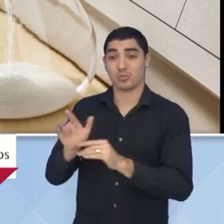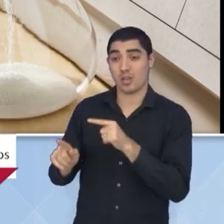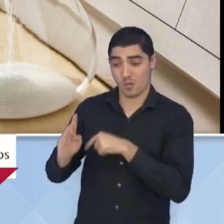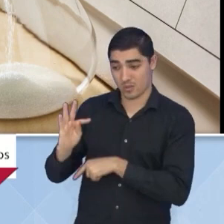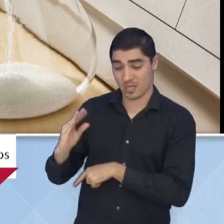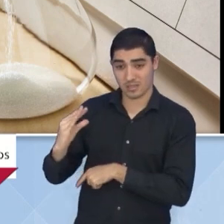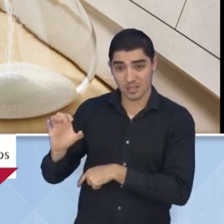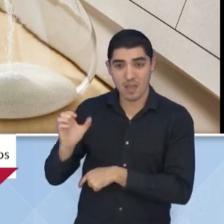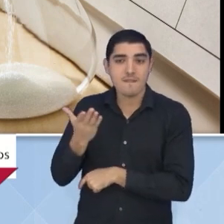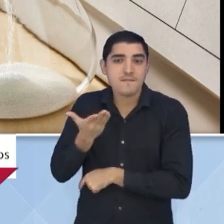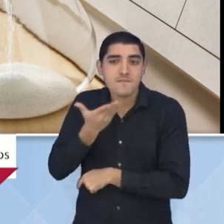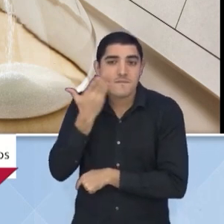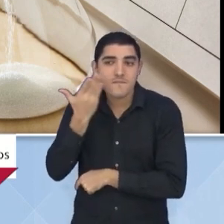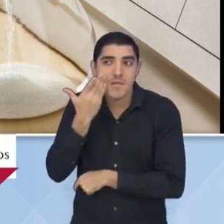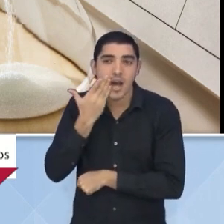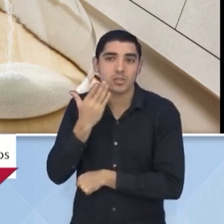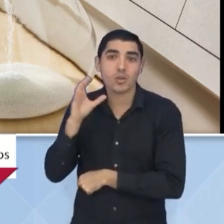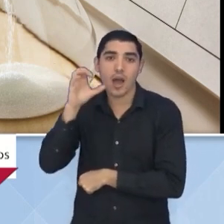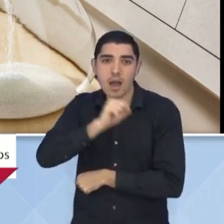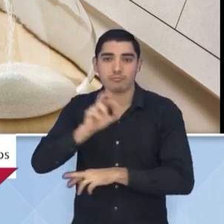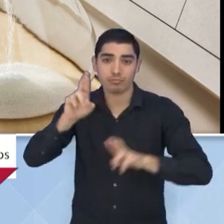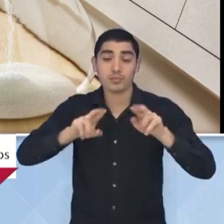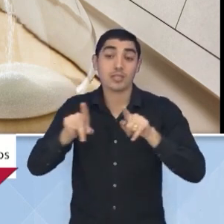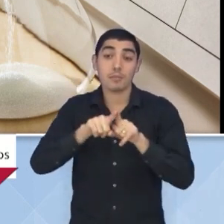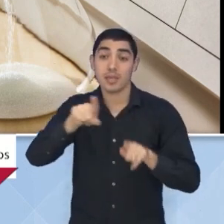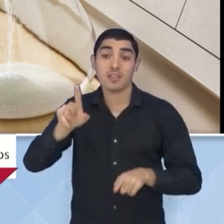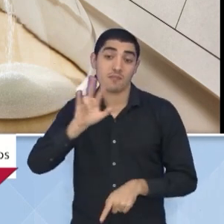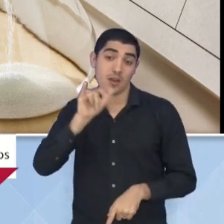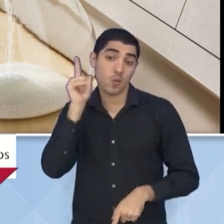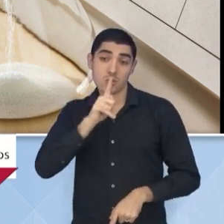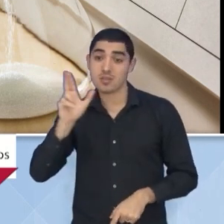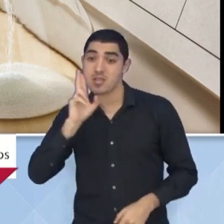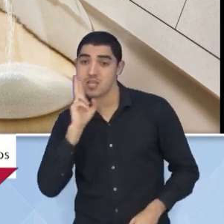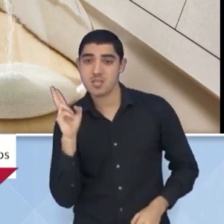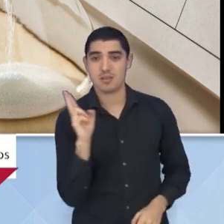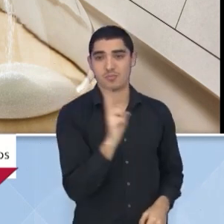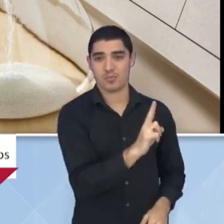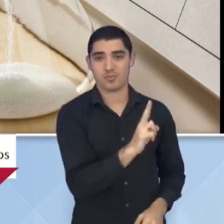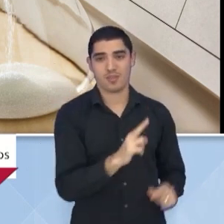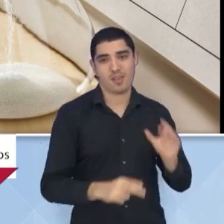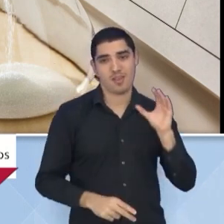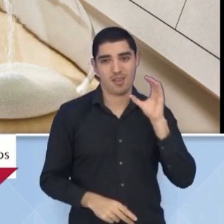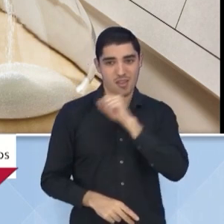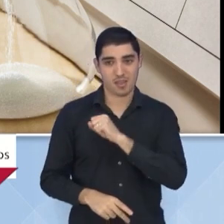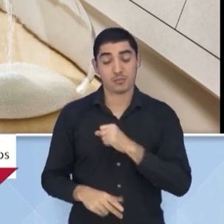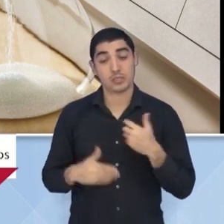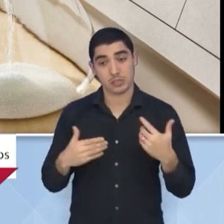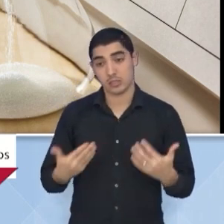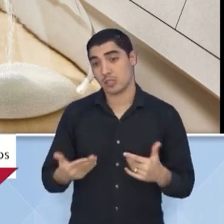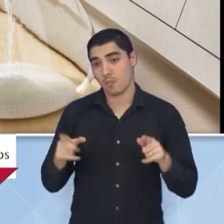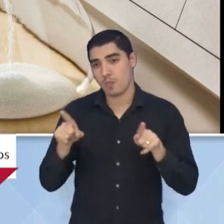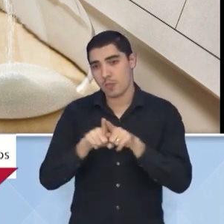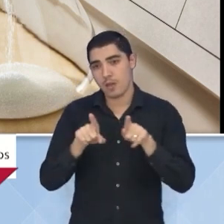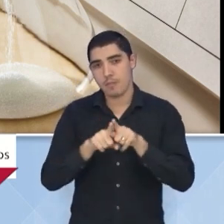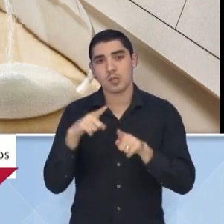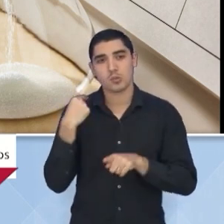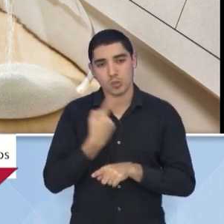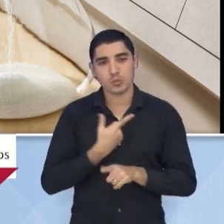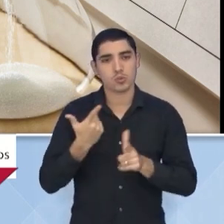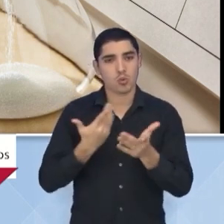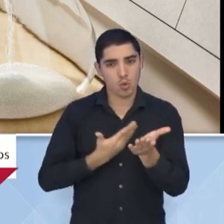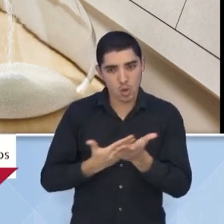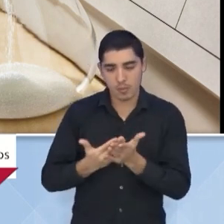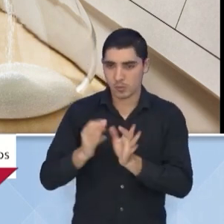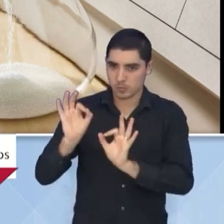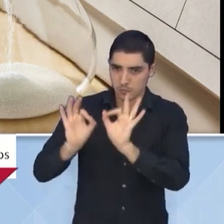fiscalização como vocês vão ter o resultado mais rápido também e fora isso a gente tá montando aí